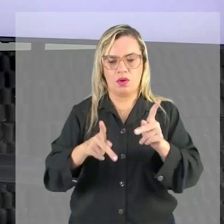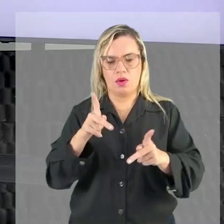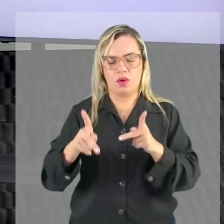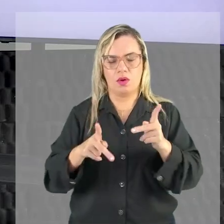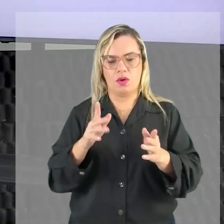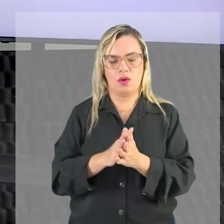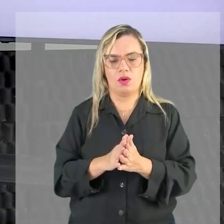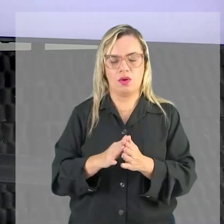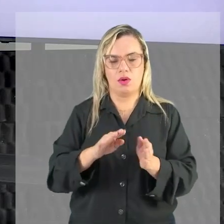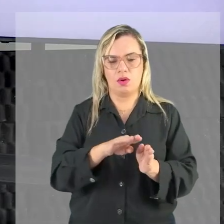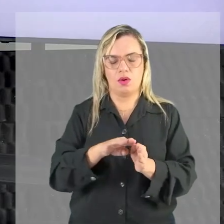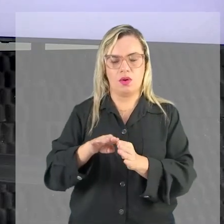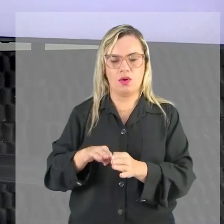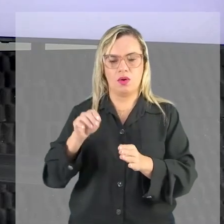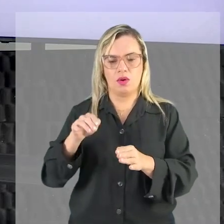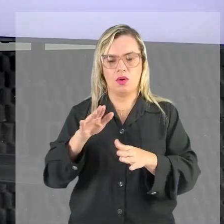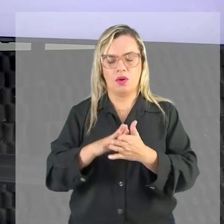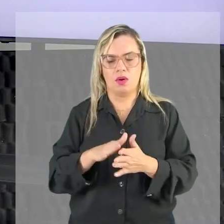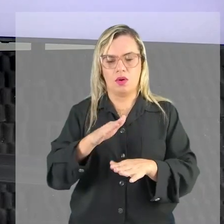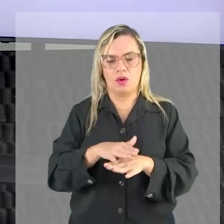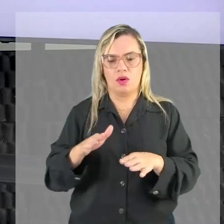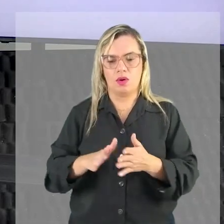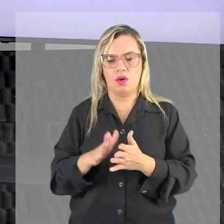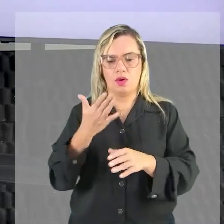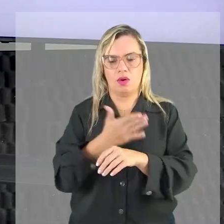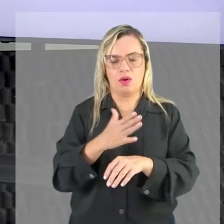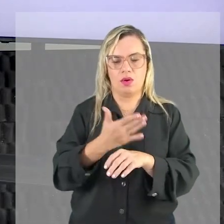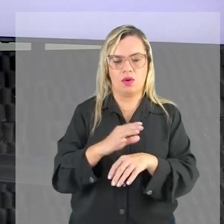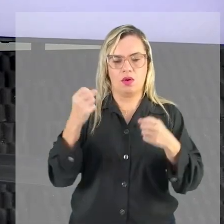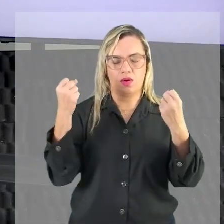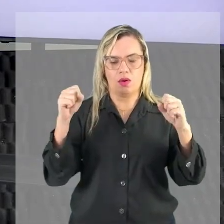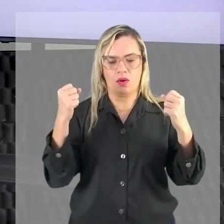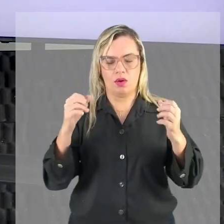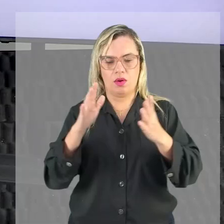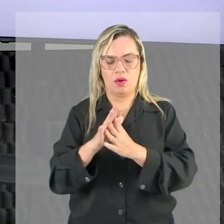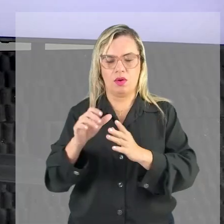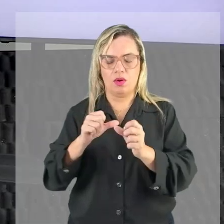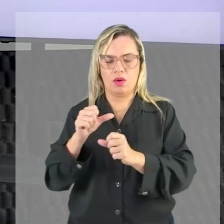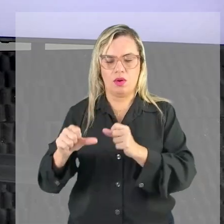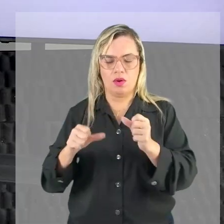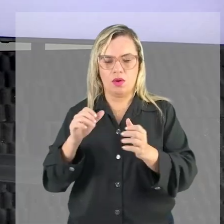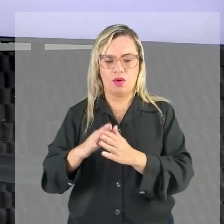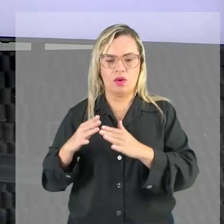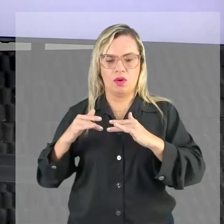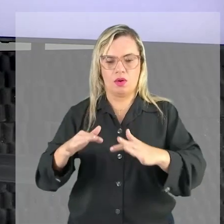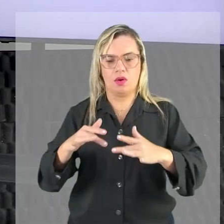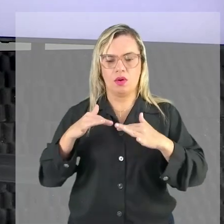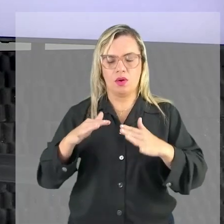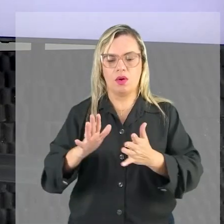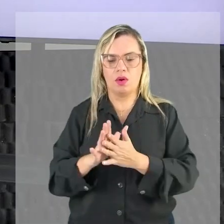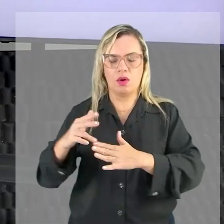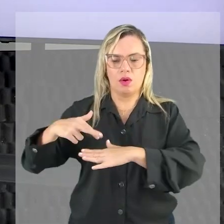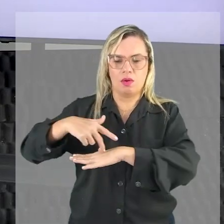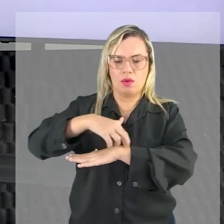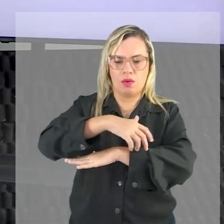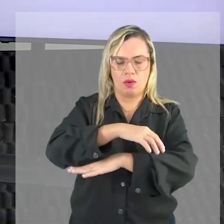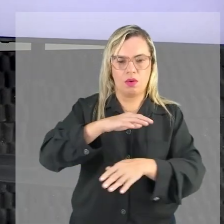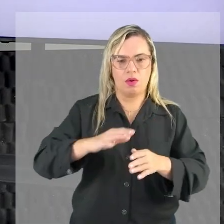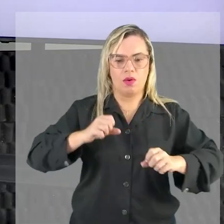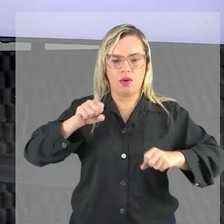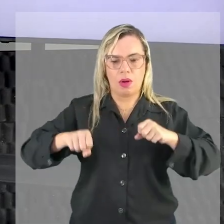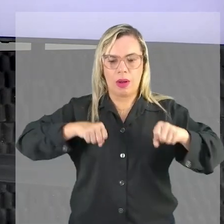mais abastadas. As atividades físicas de deslocamentos, trajetos a pé